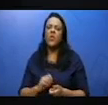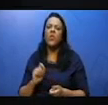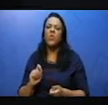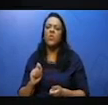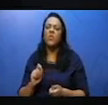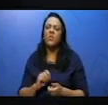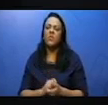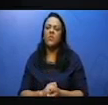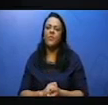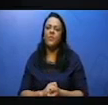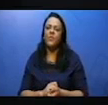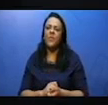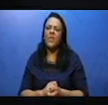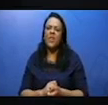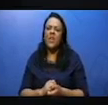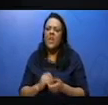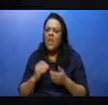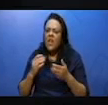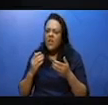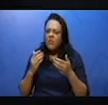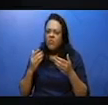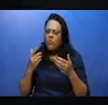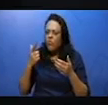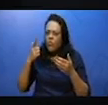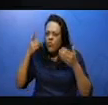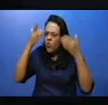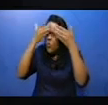Invisibilidade, o invisível